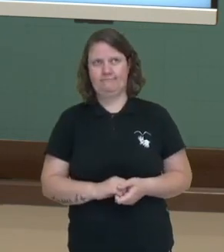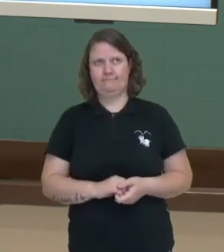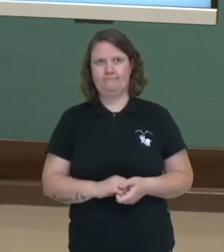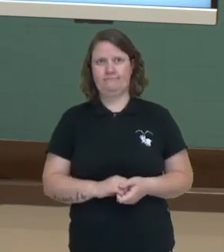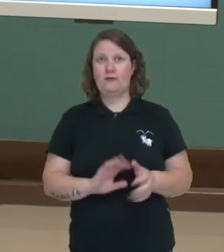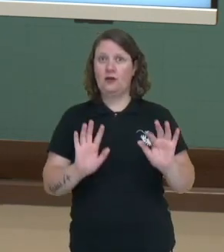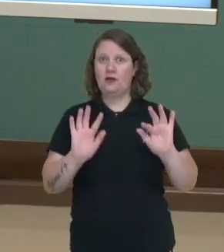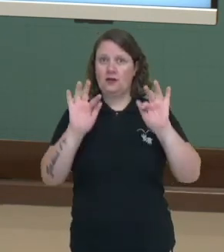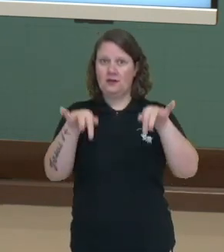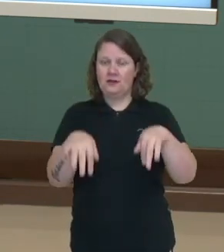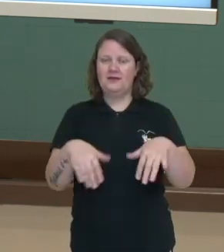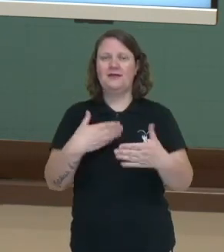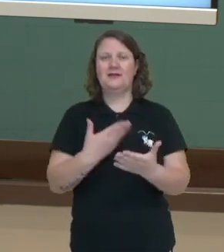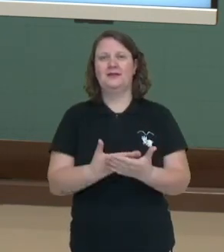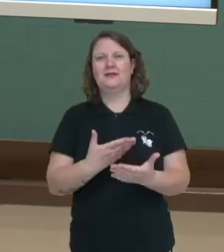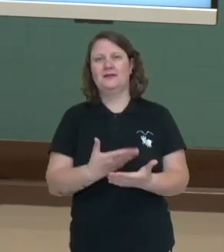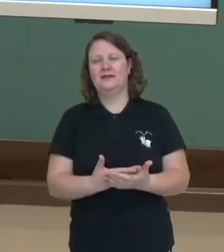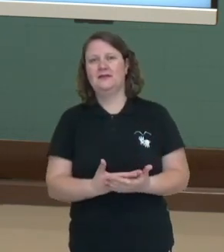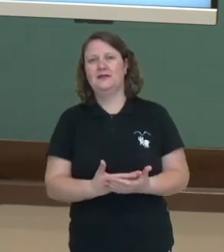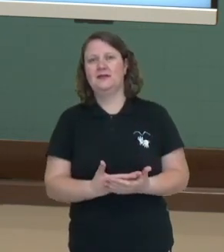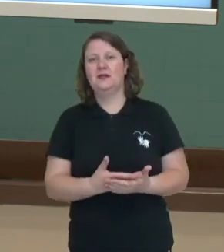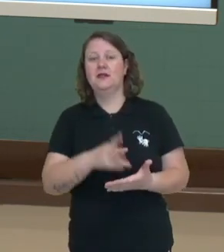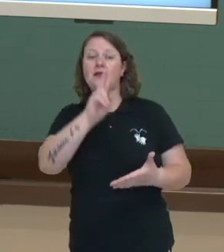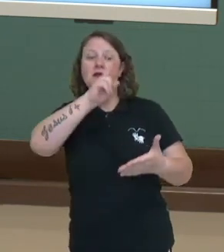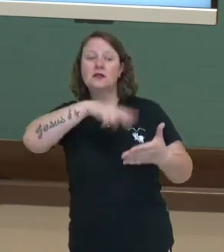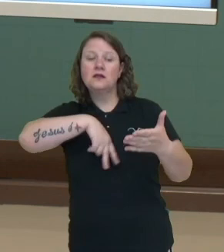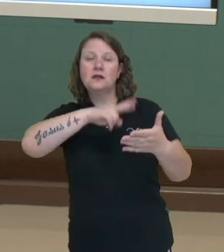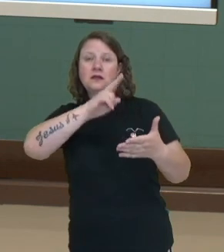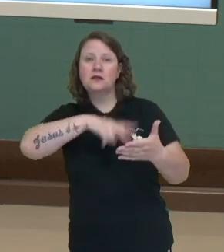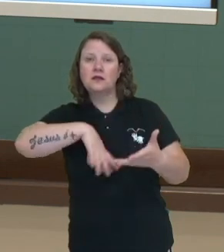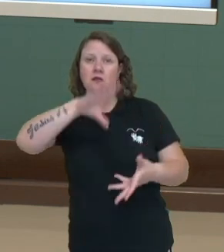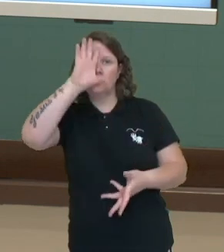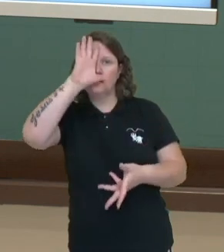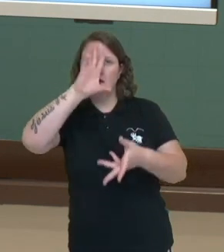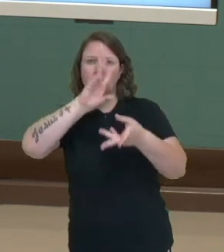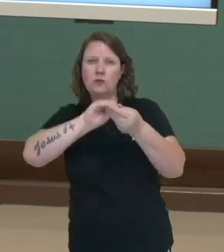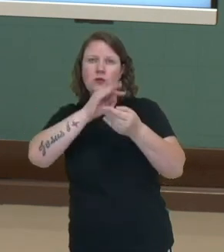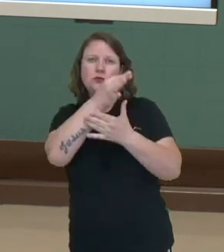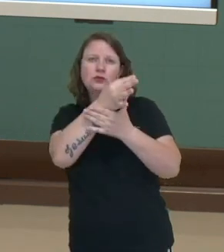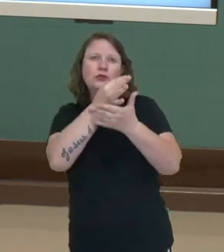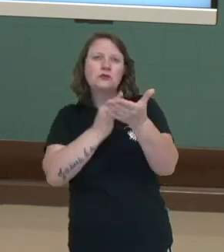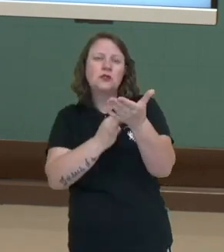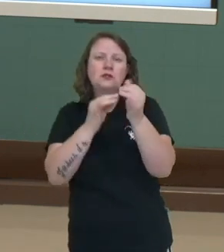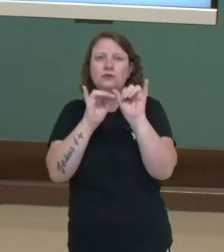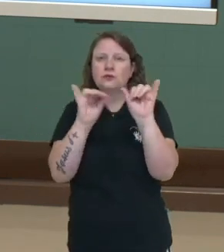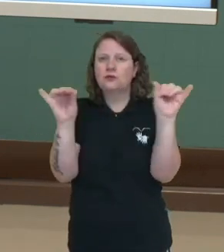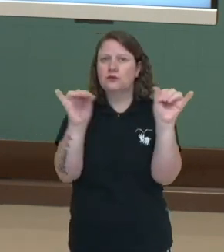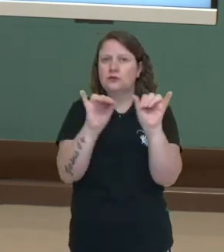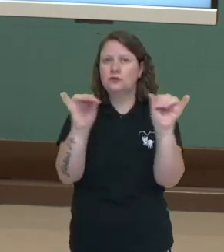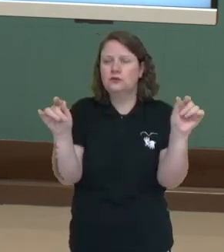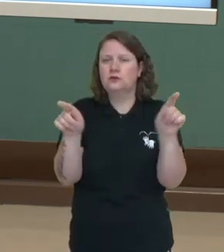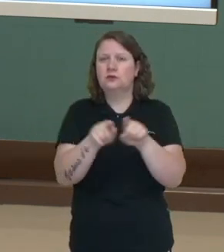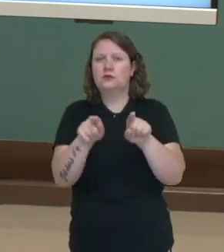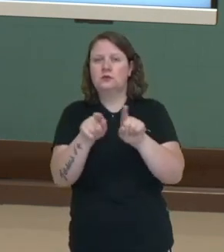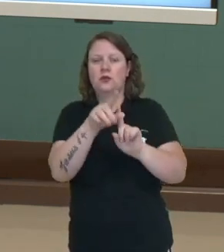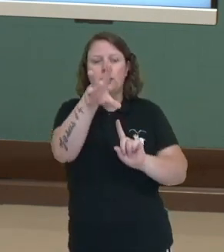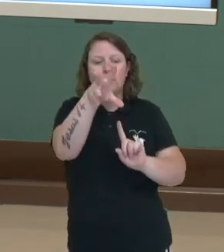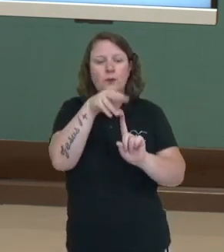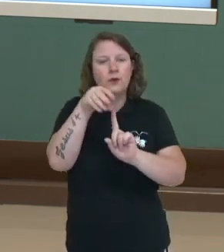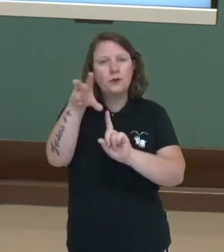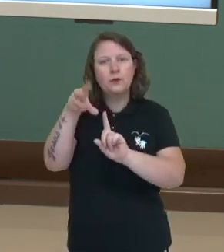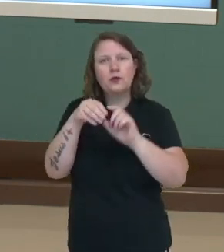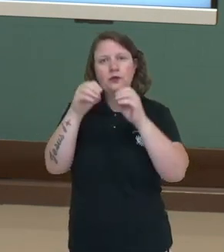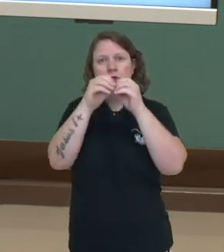ao fim na aula de hoje. Realizamos a leitura e compreensão do fragmento de uma notícia, retomamos os conhecimentos sobre